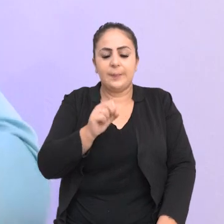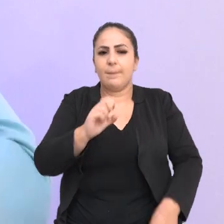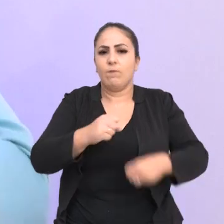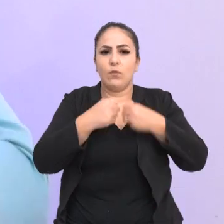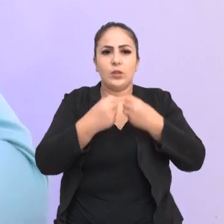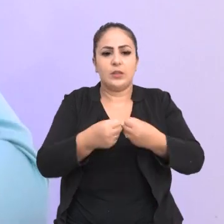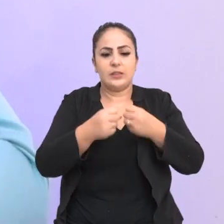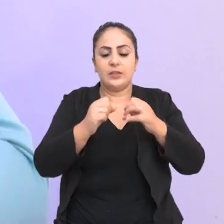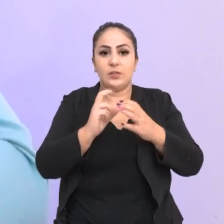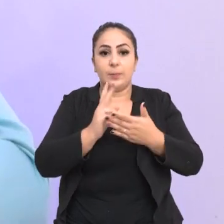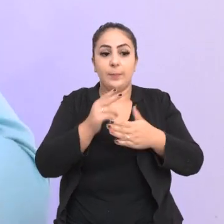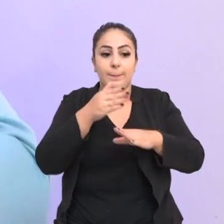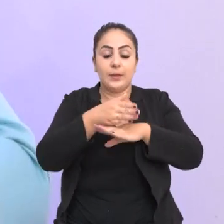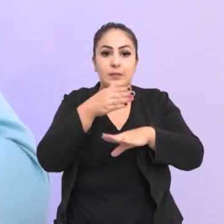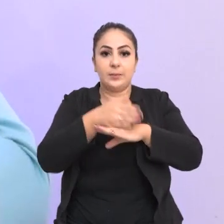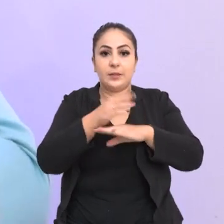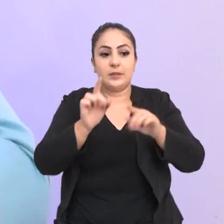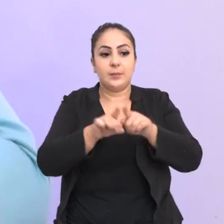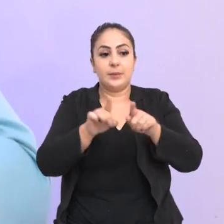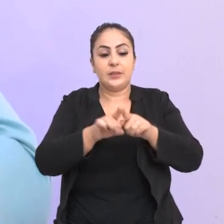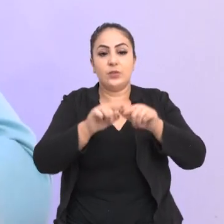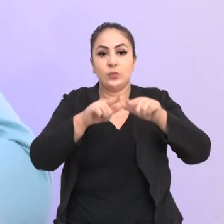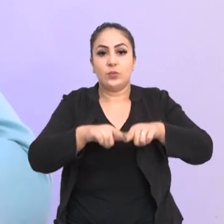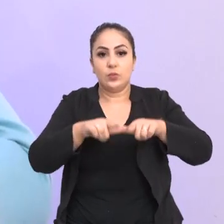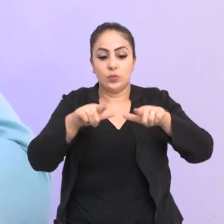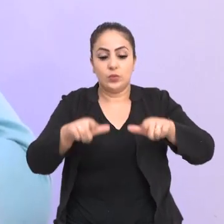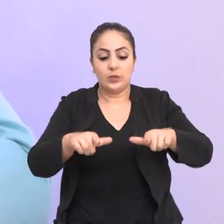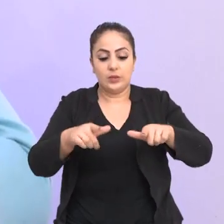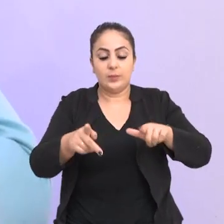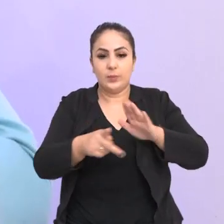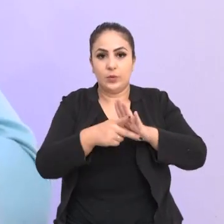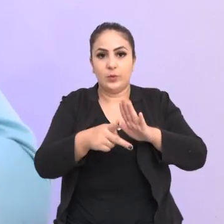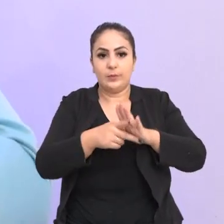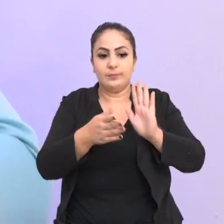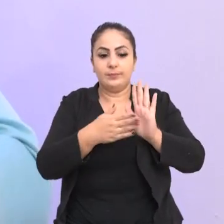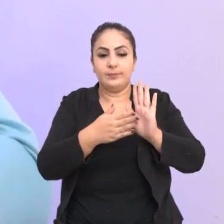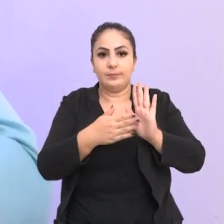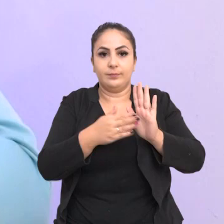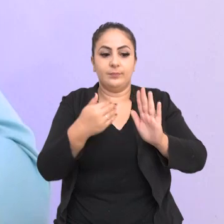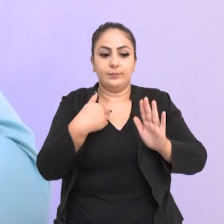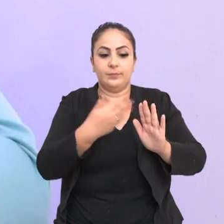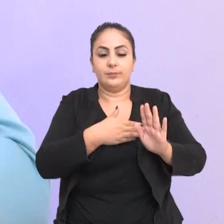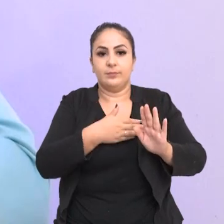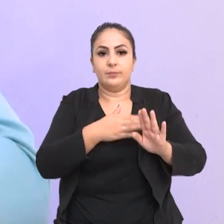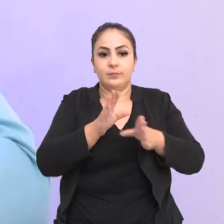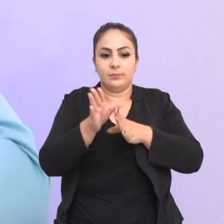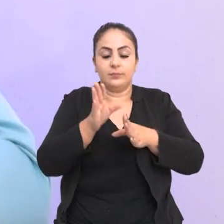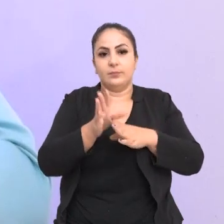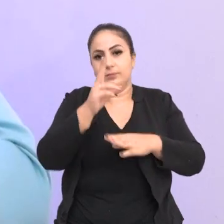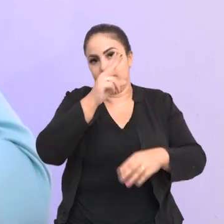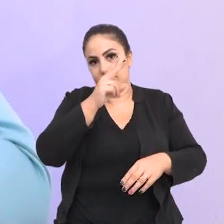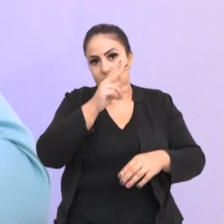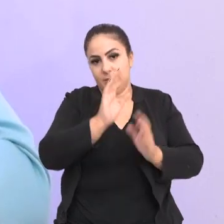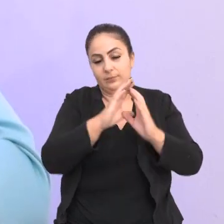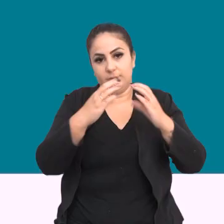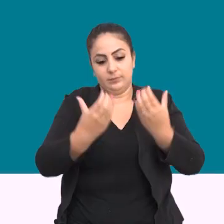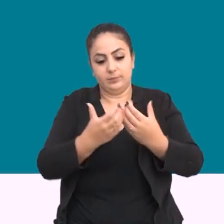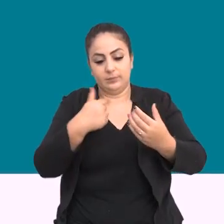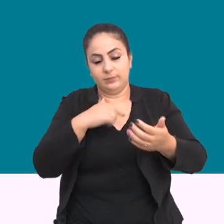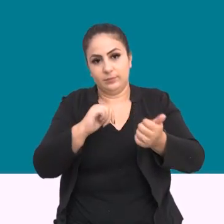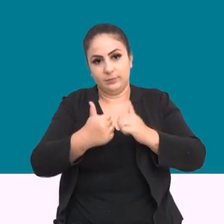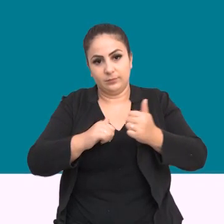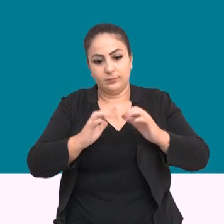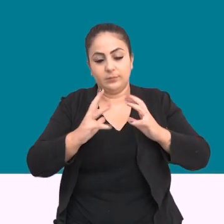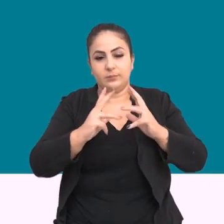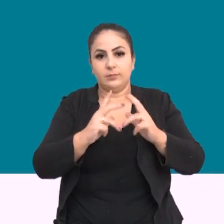sempre fortalecer e participar dos espaços que são proporcionados nos conselhos da comunidade.